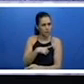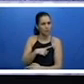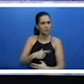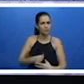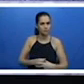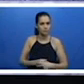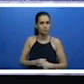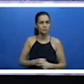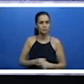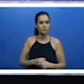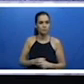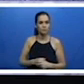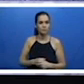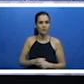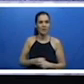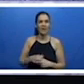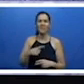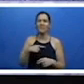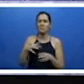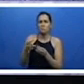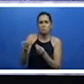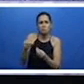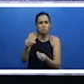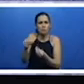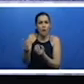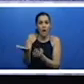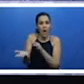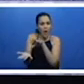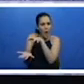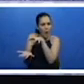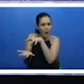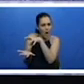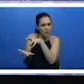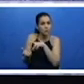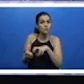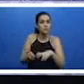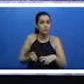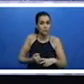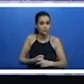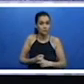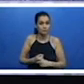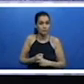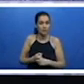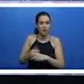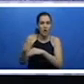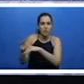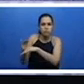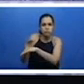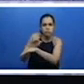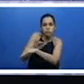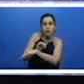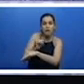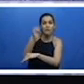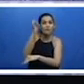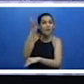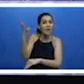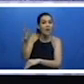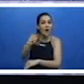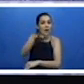substância viscosa, gelatinosa, que reveste esse animal, que, como eu citei anteriormente, facilita na respiração deles.